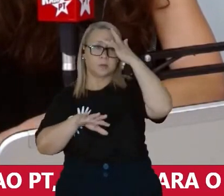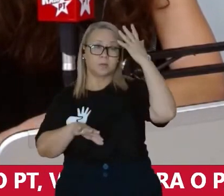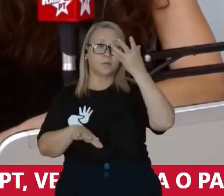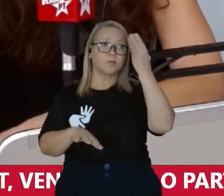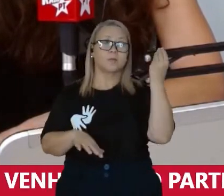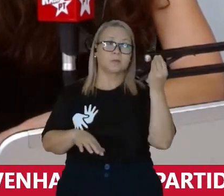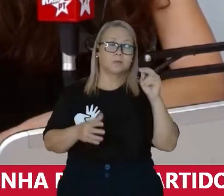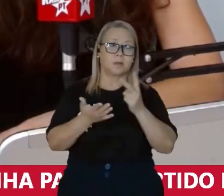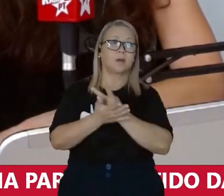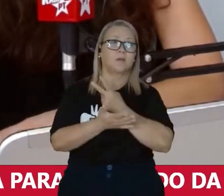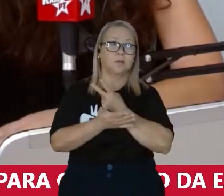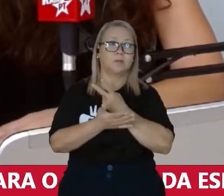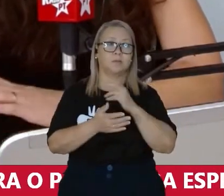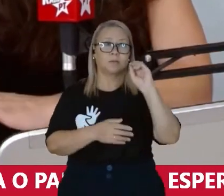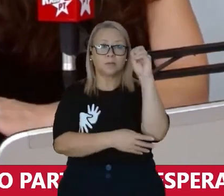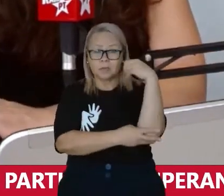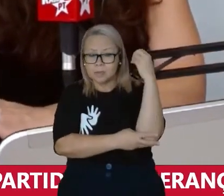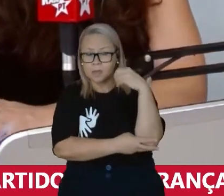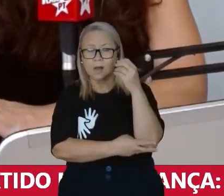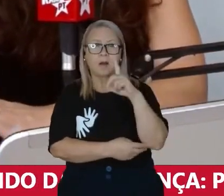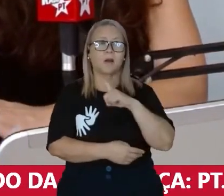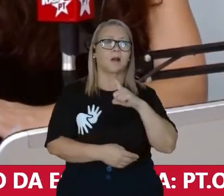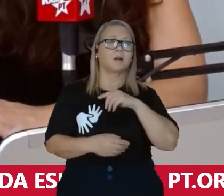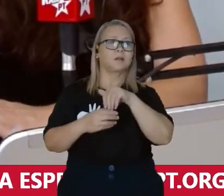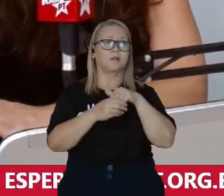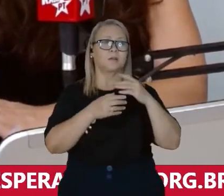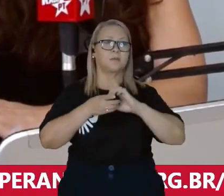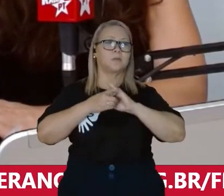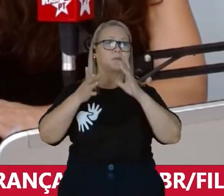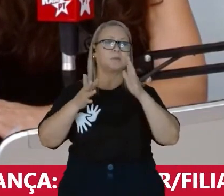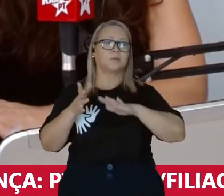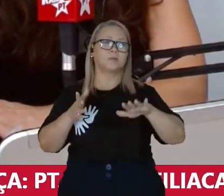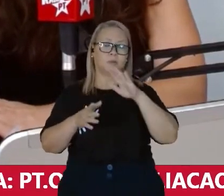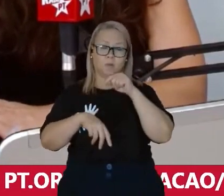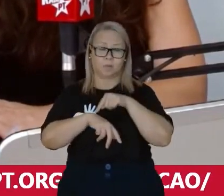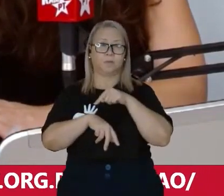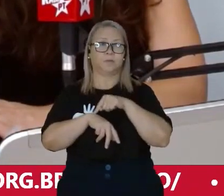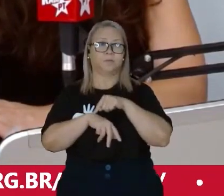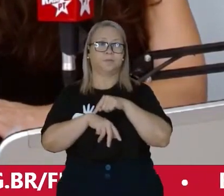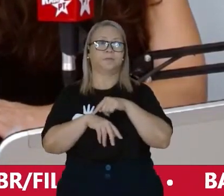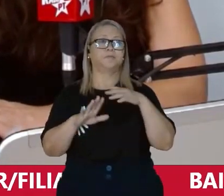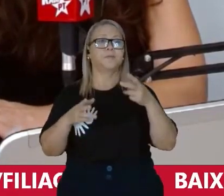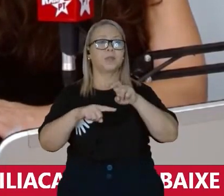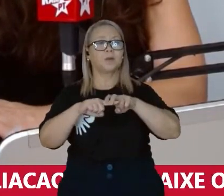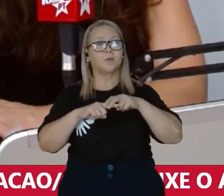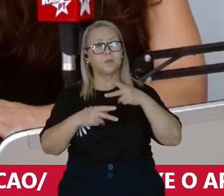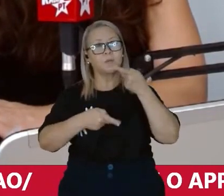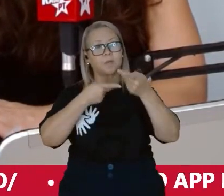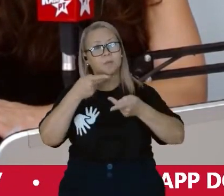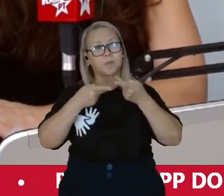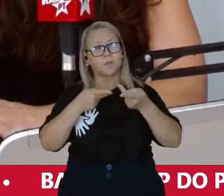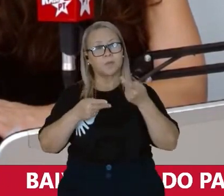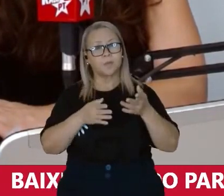que isso aconteceu e a gravidade que isso teve para a democracia como um todo naquele momento. Então, por isso que eu digo que